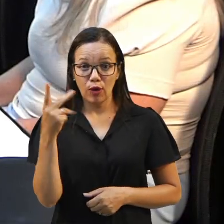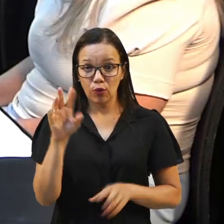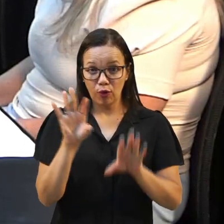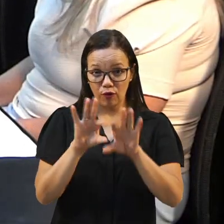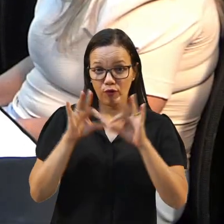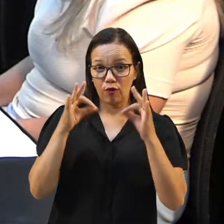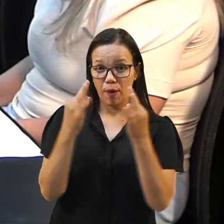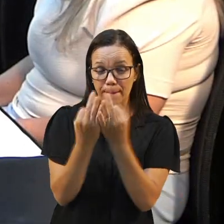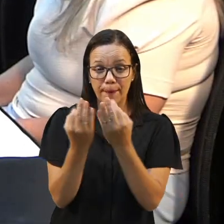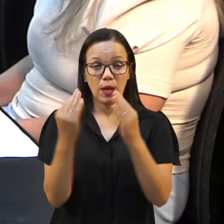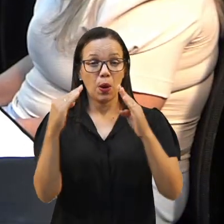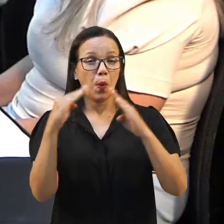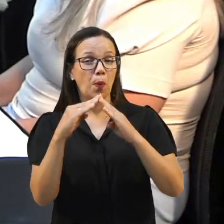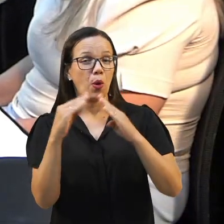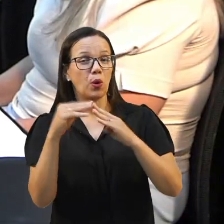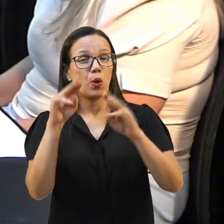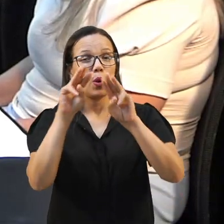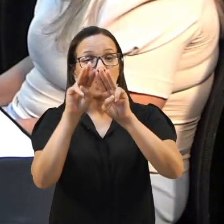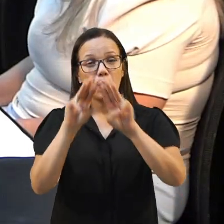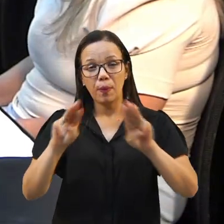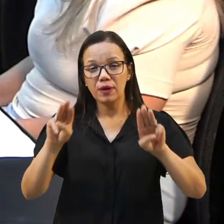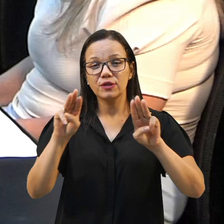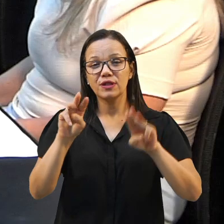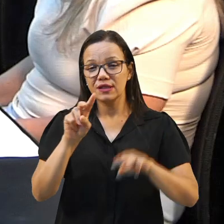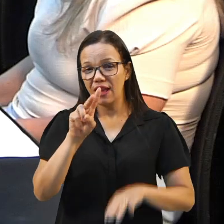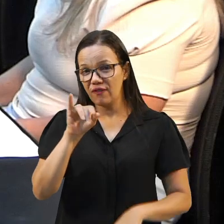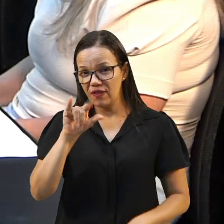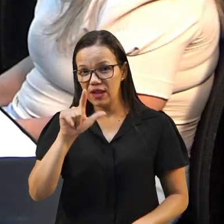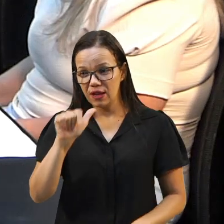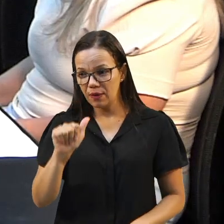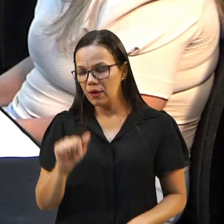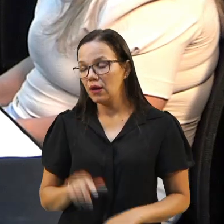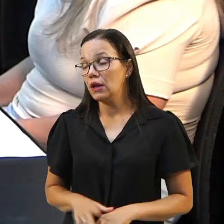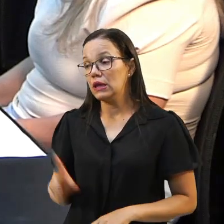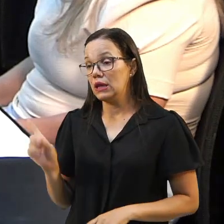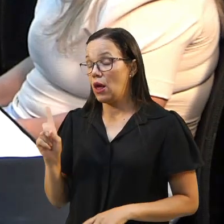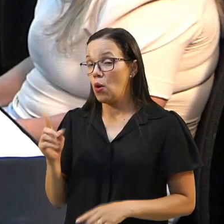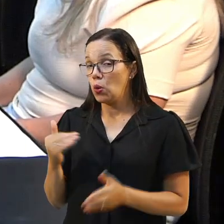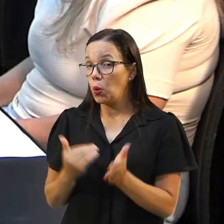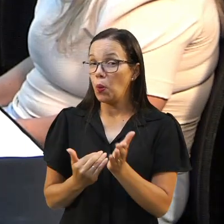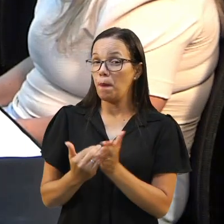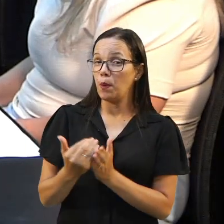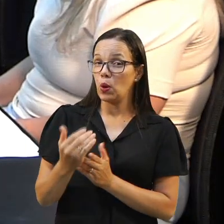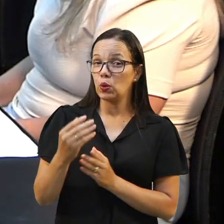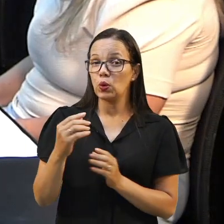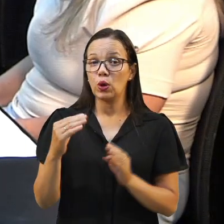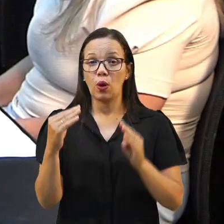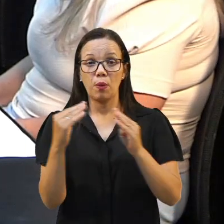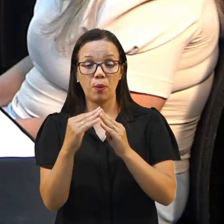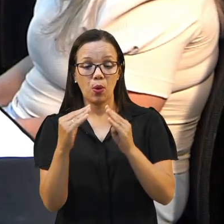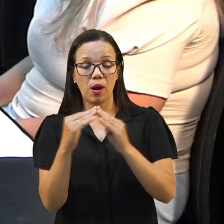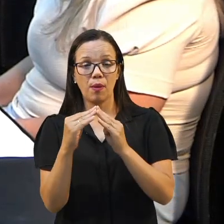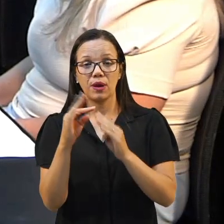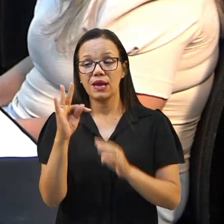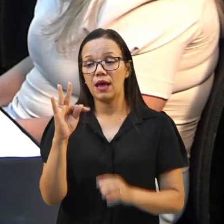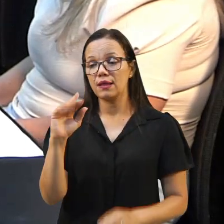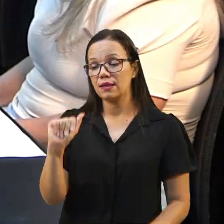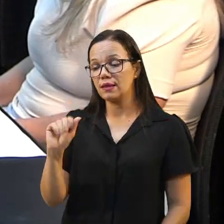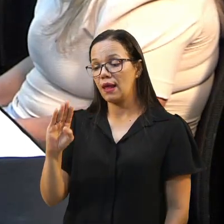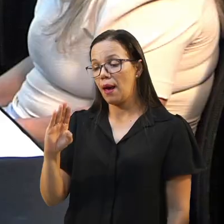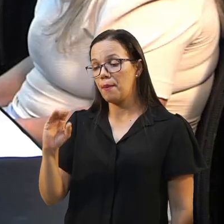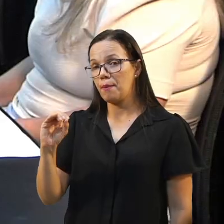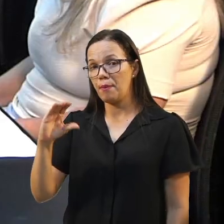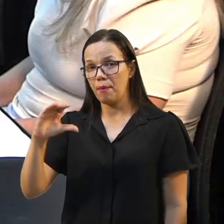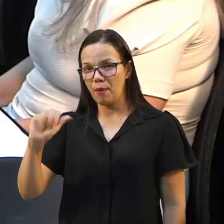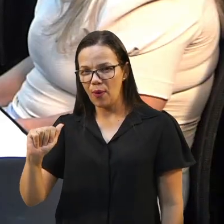foi morar no Martins ou na Vila Não, Martins? no início nós fomos morar lá na Taboca, Lá, bairro